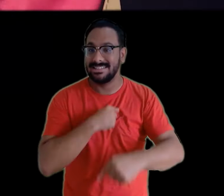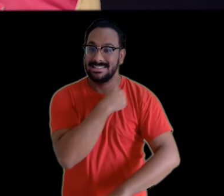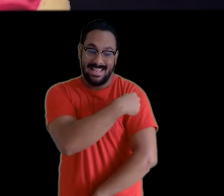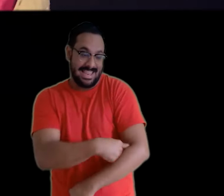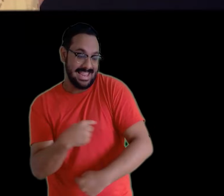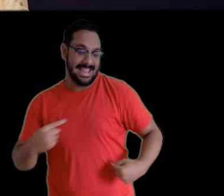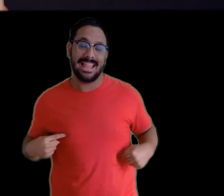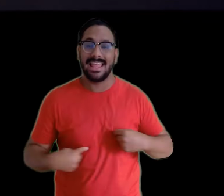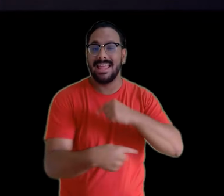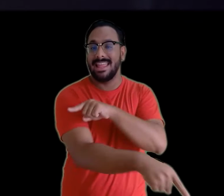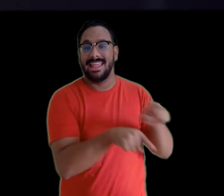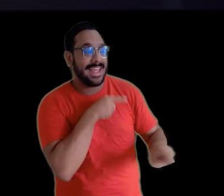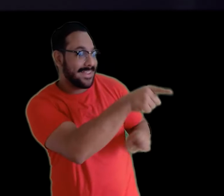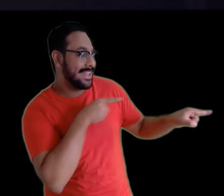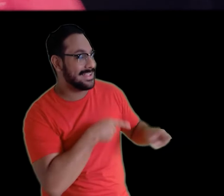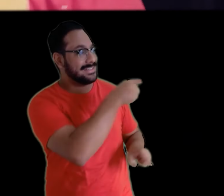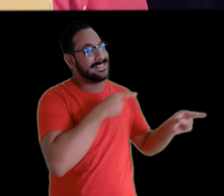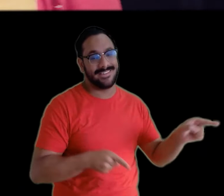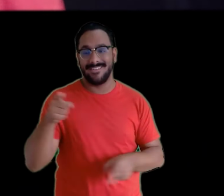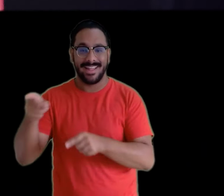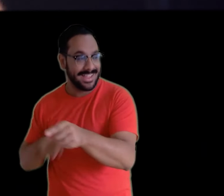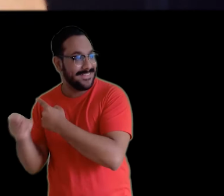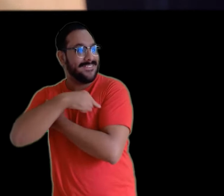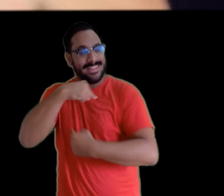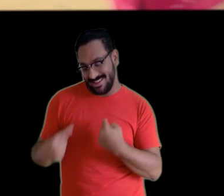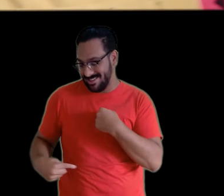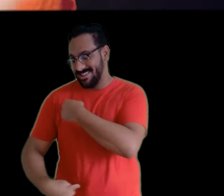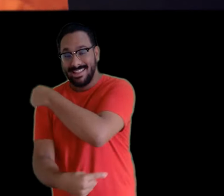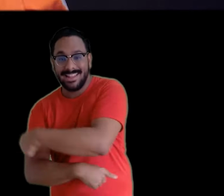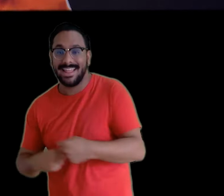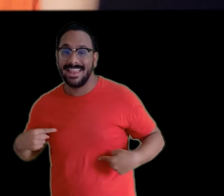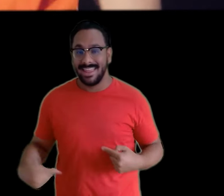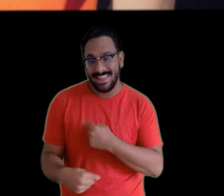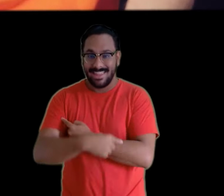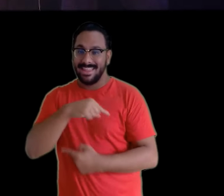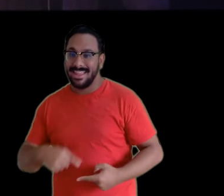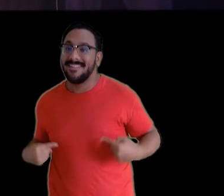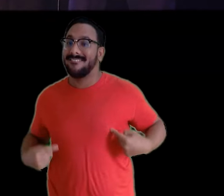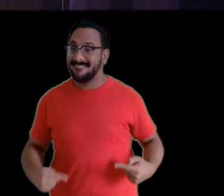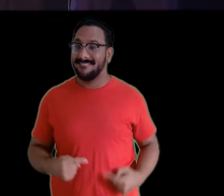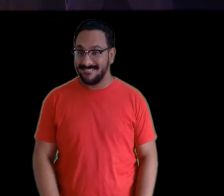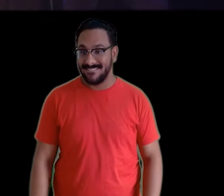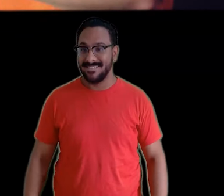Cutuca ali, cutuca aqui, cutuca ali, cati. Com tu alicati, cutuca aqui, cutuca ali.